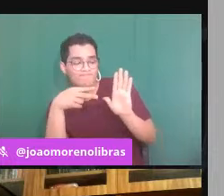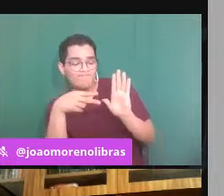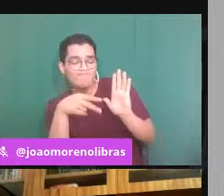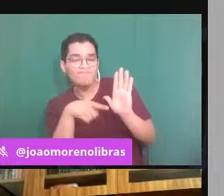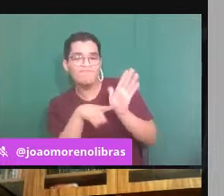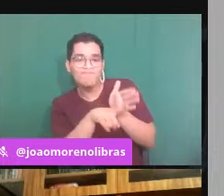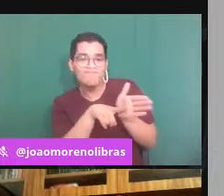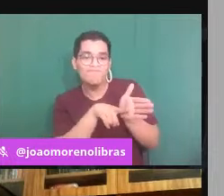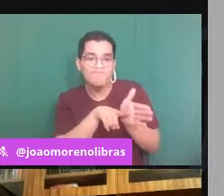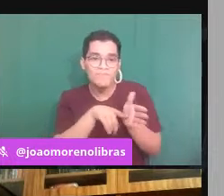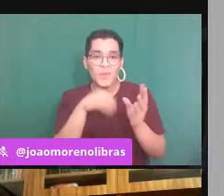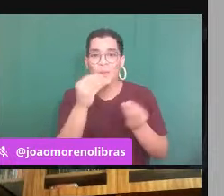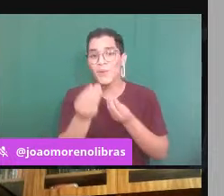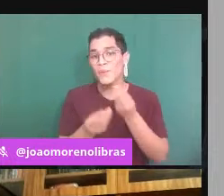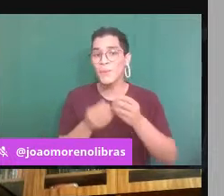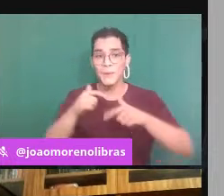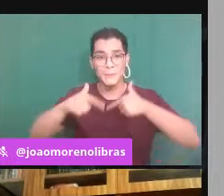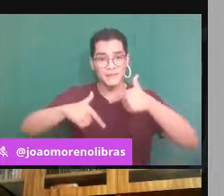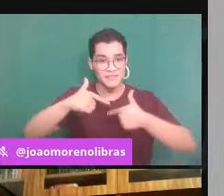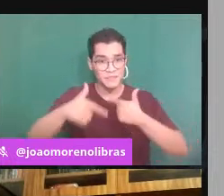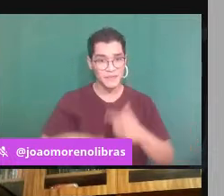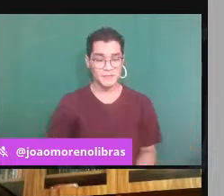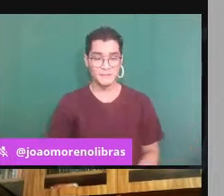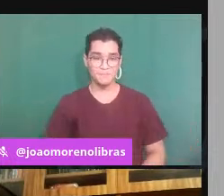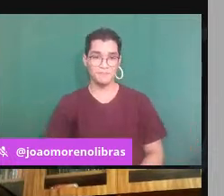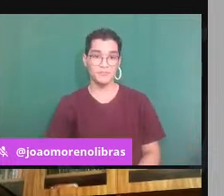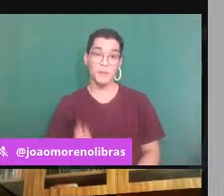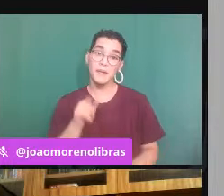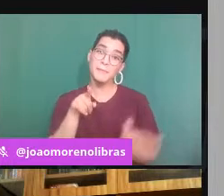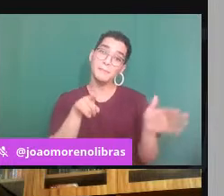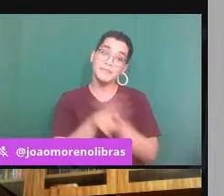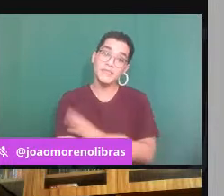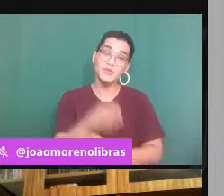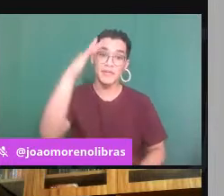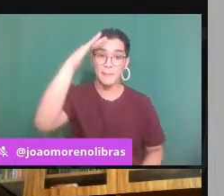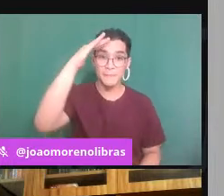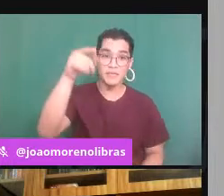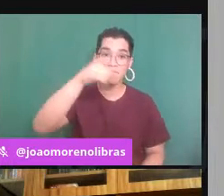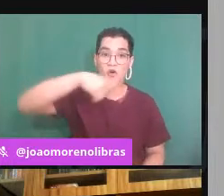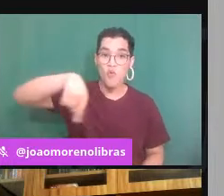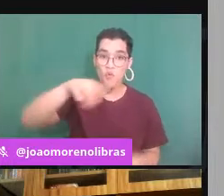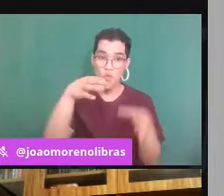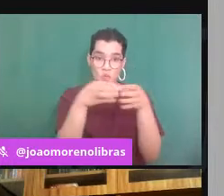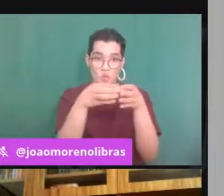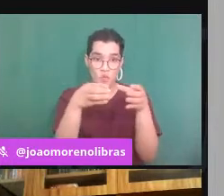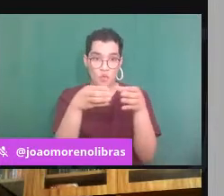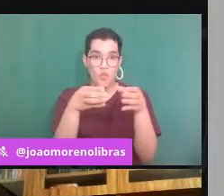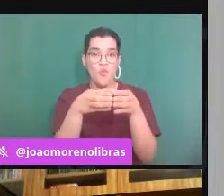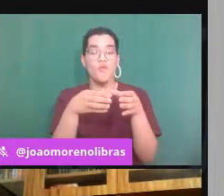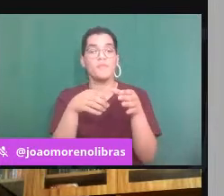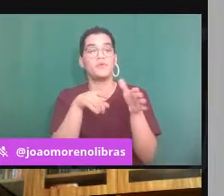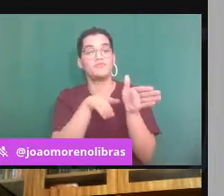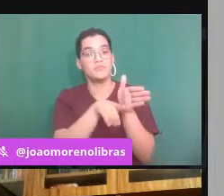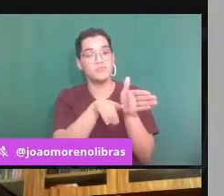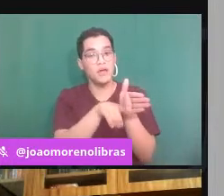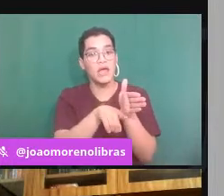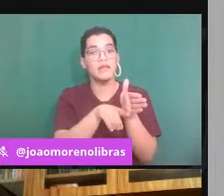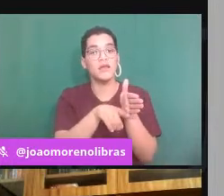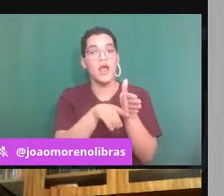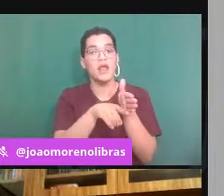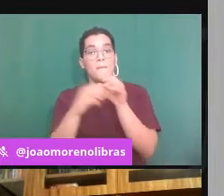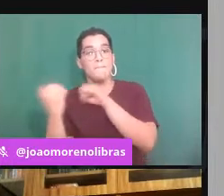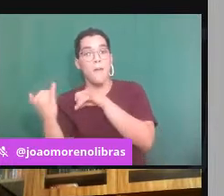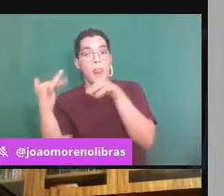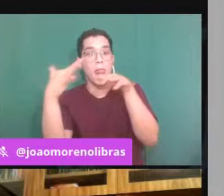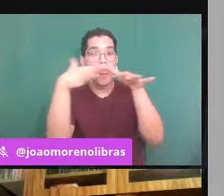se coloca, principalmente para aqueles que pesquisam e que chegam para orientação nos programas de